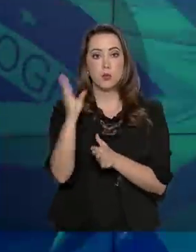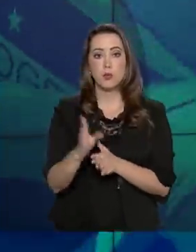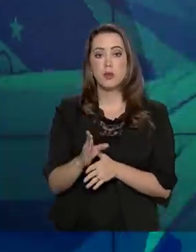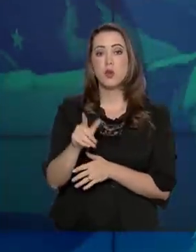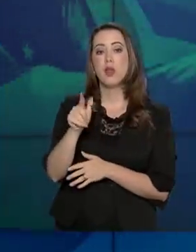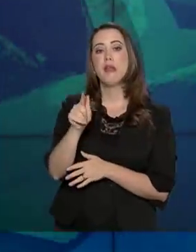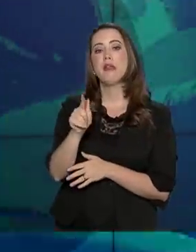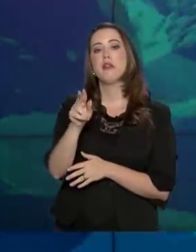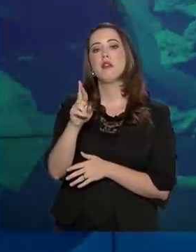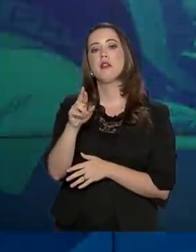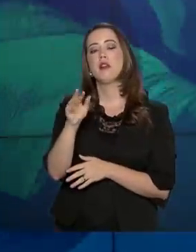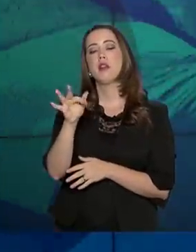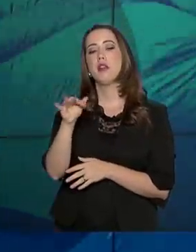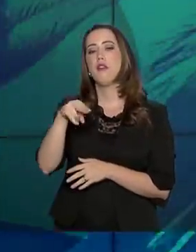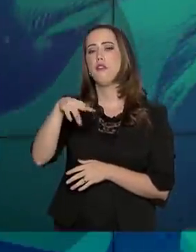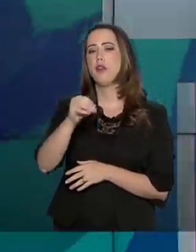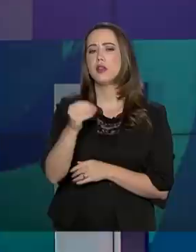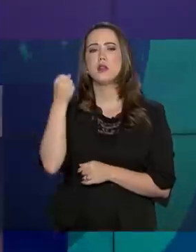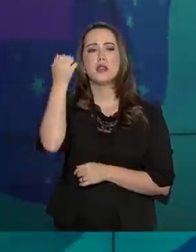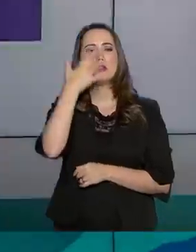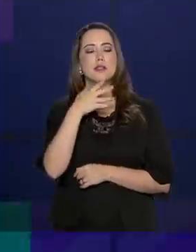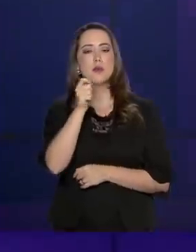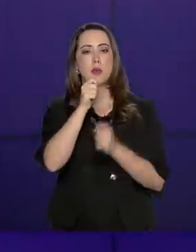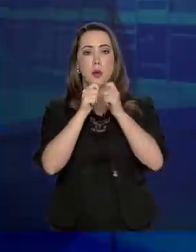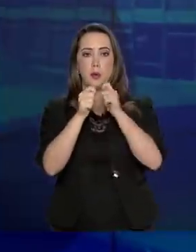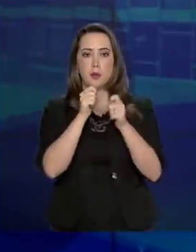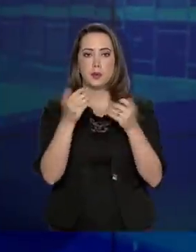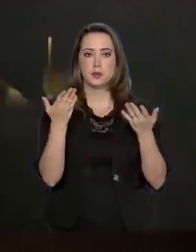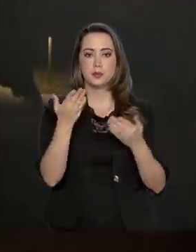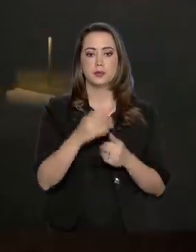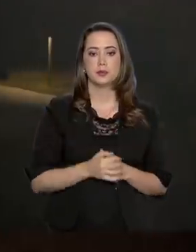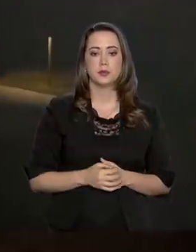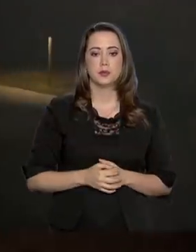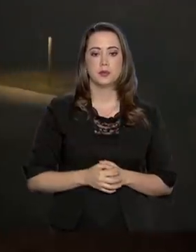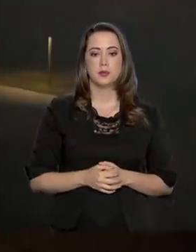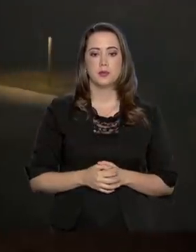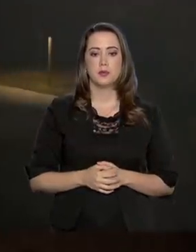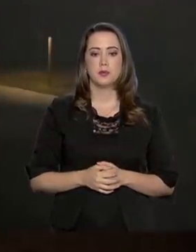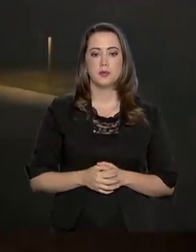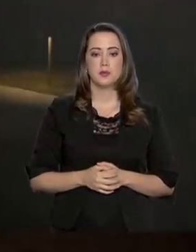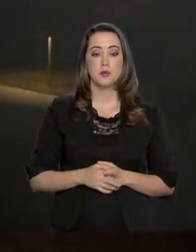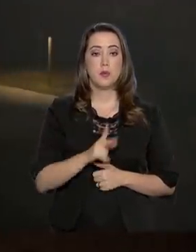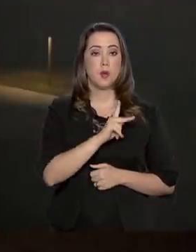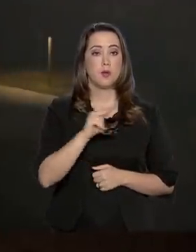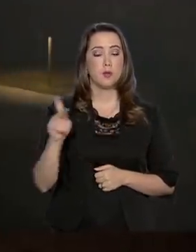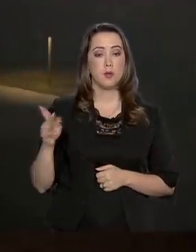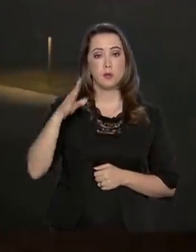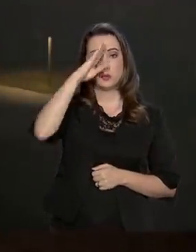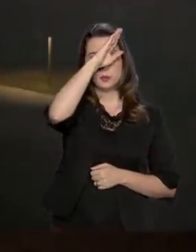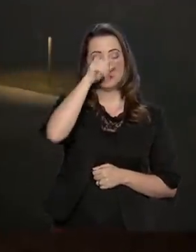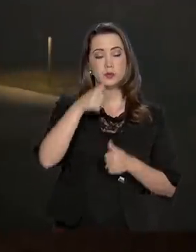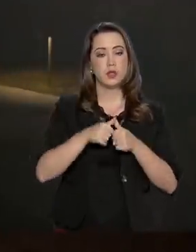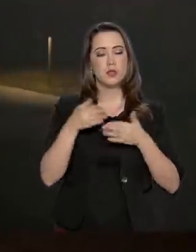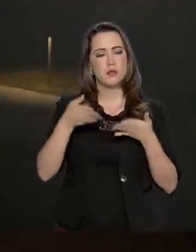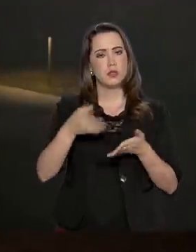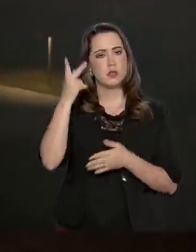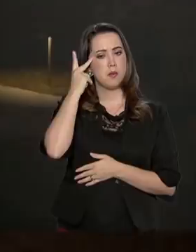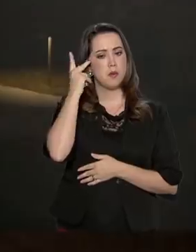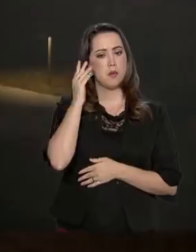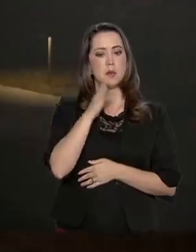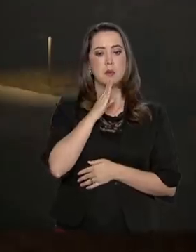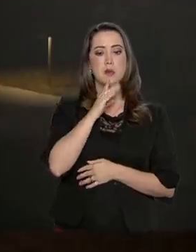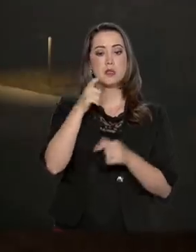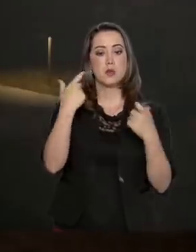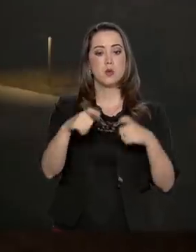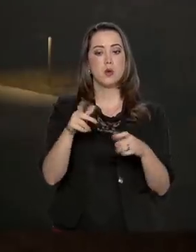sobre o grafeno. Quem explica para a gente é o repórter Ricardo Ferraz. O presidente Jair Bolsonaro esteve em São Paulo para